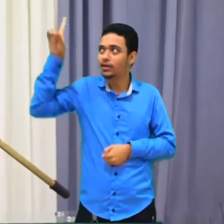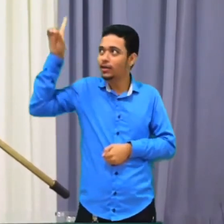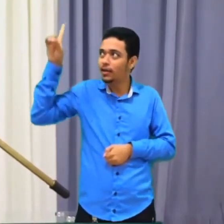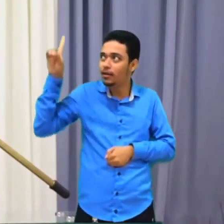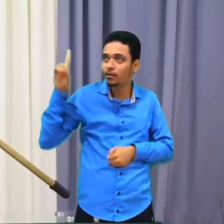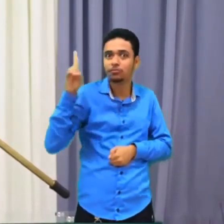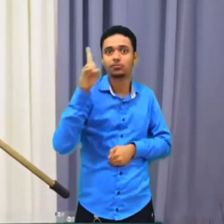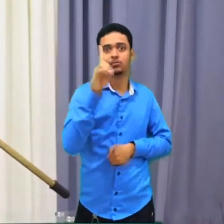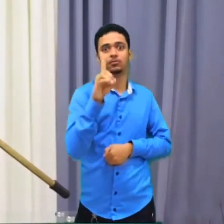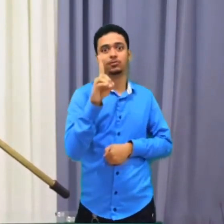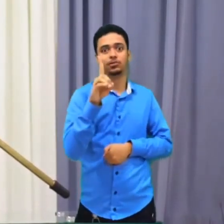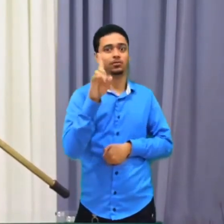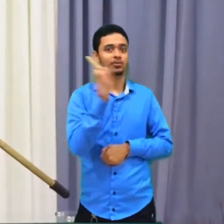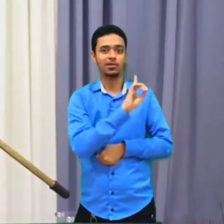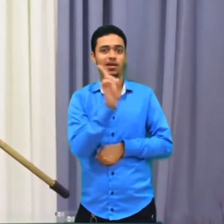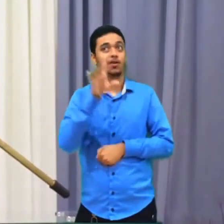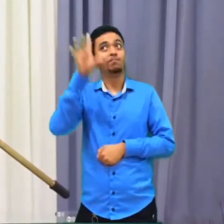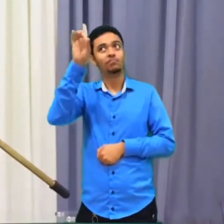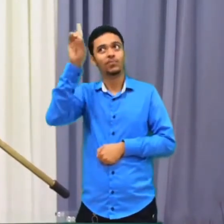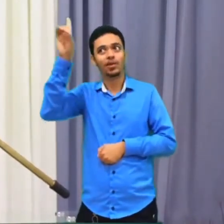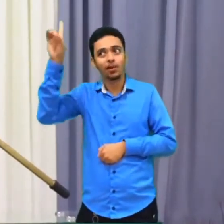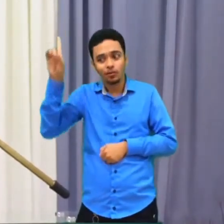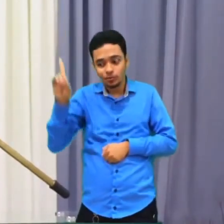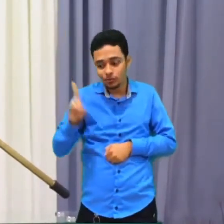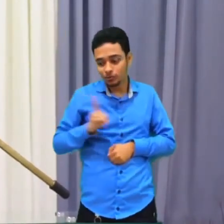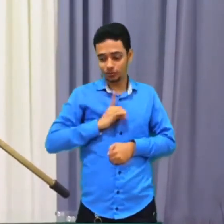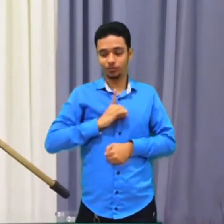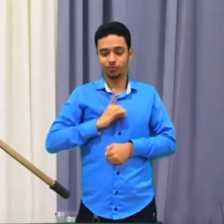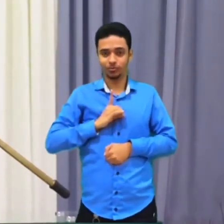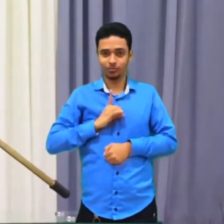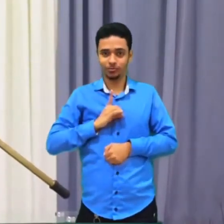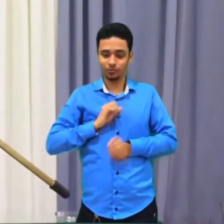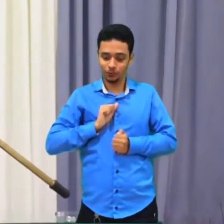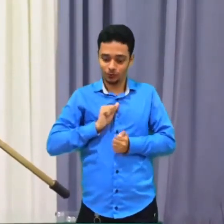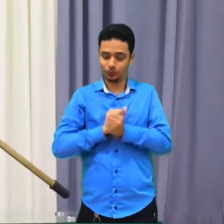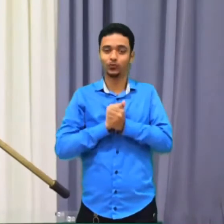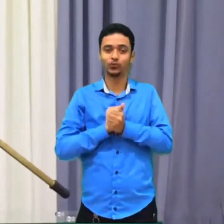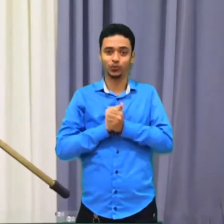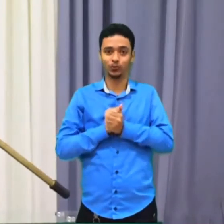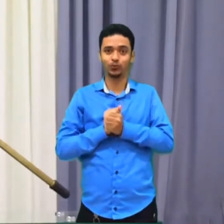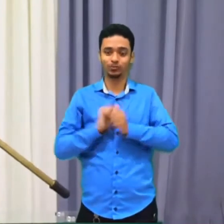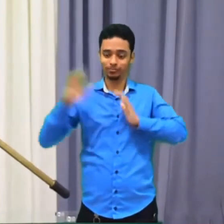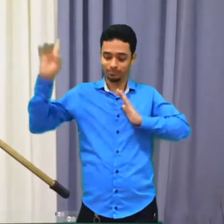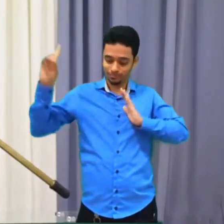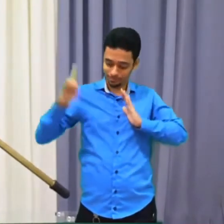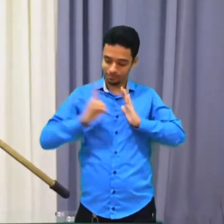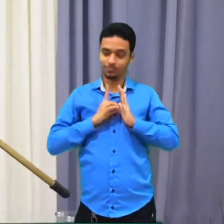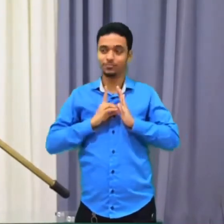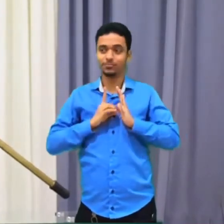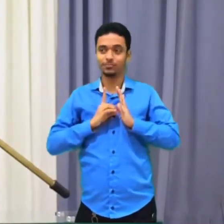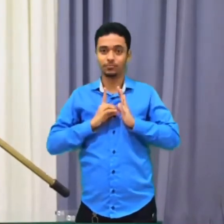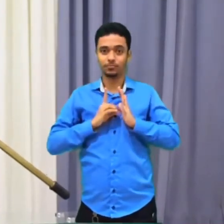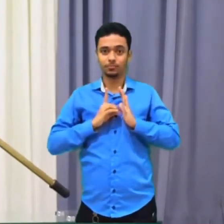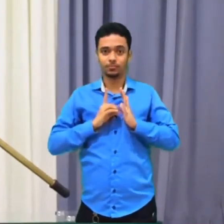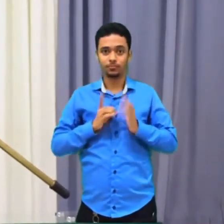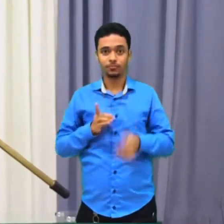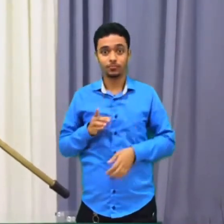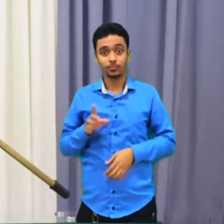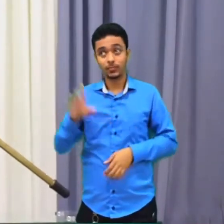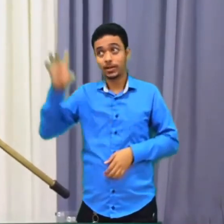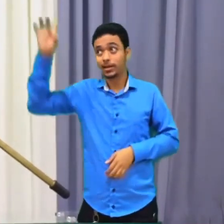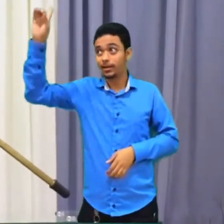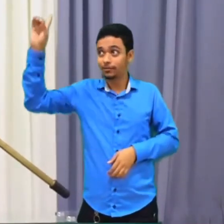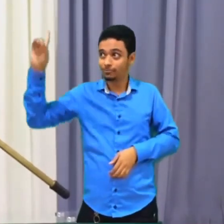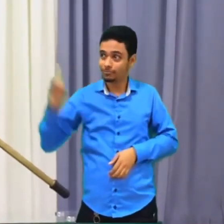compreende? Ele habita. Ele diz: nele habitarei. E entre eles eu